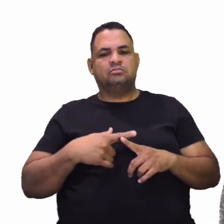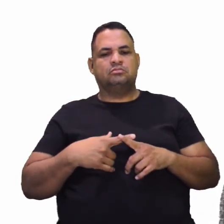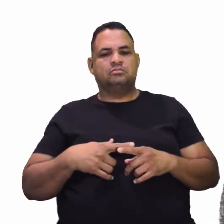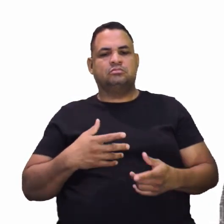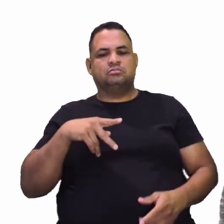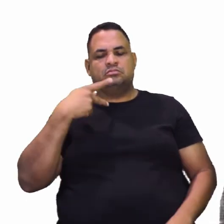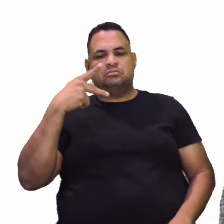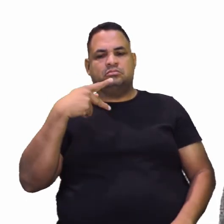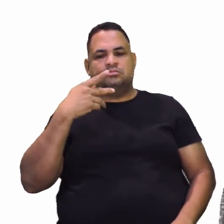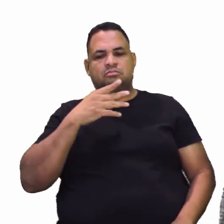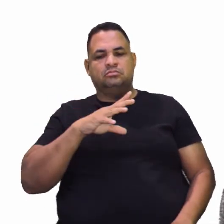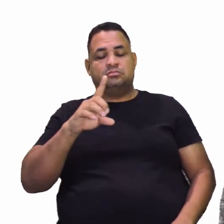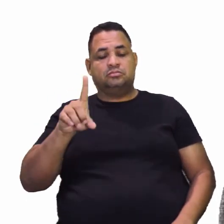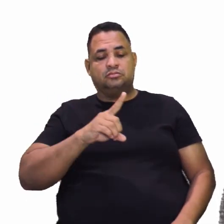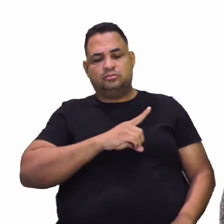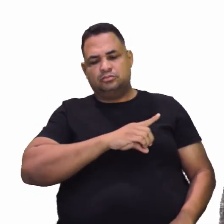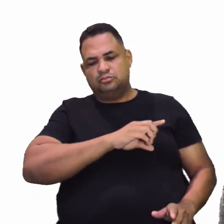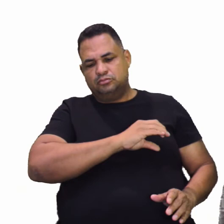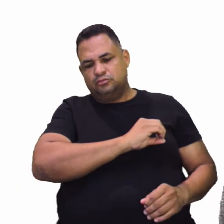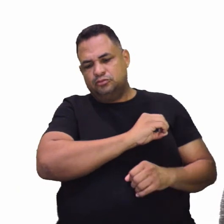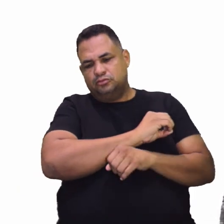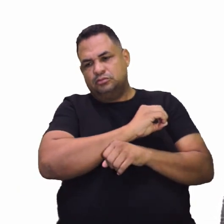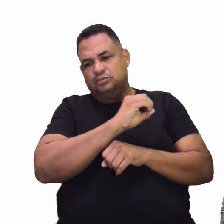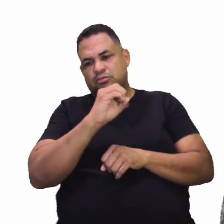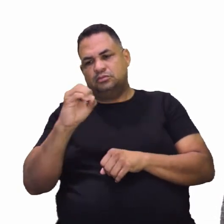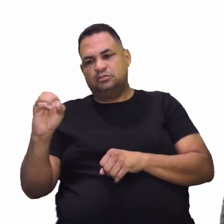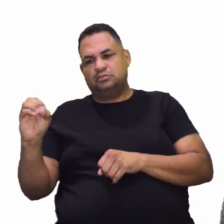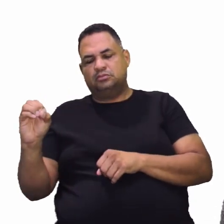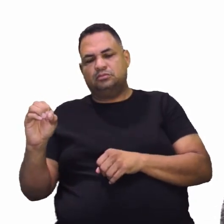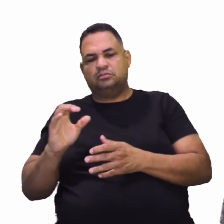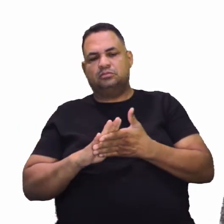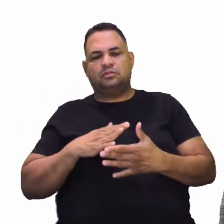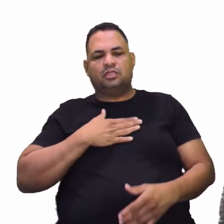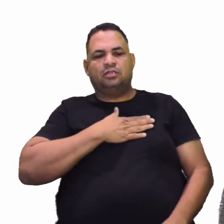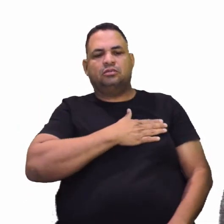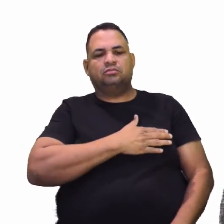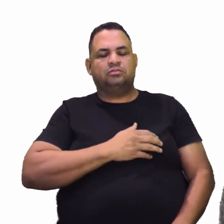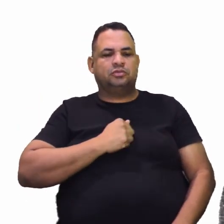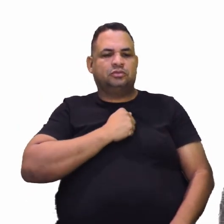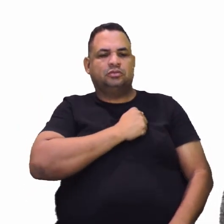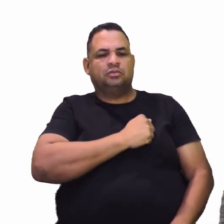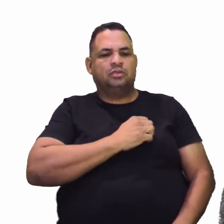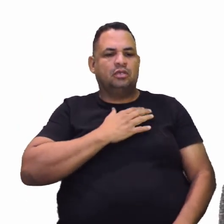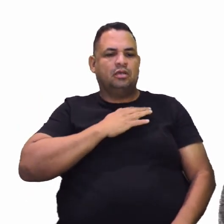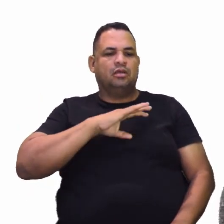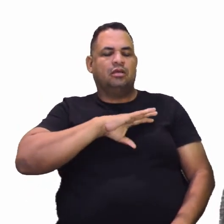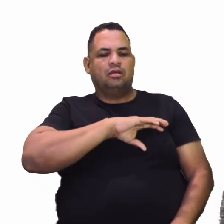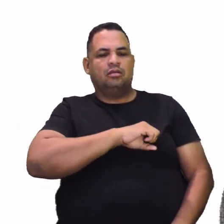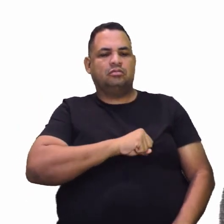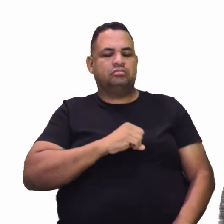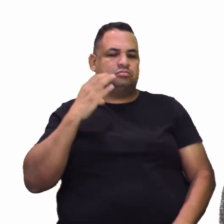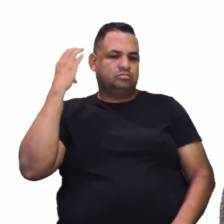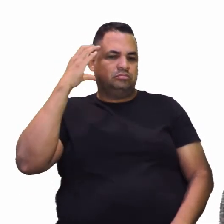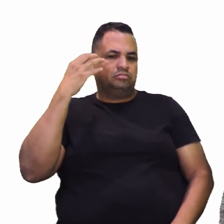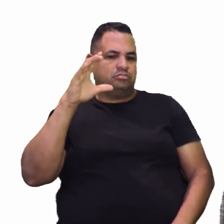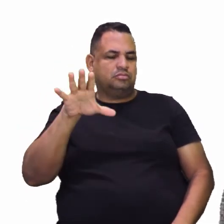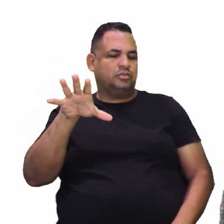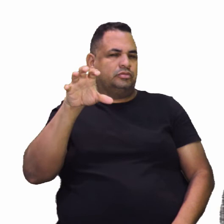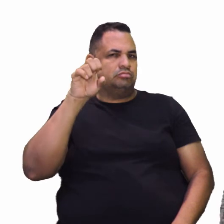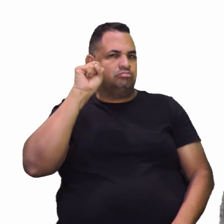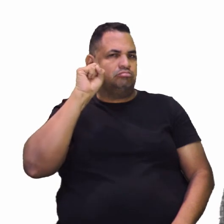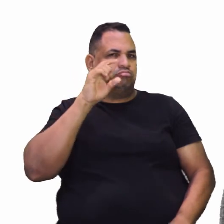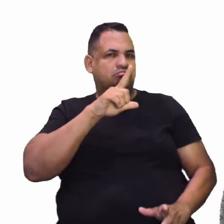all day fala sobre o dia todo, então ela diz aqui, eu amo essa música, usando o presente simples. Eu posso ouvir ela